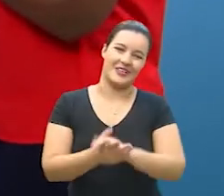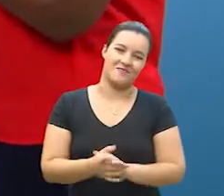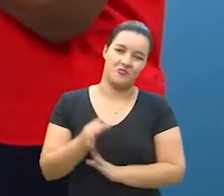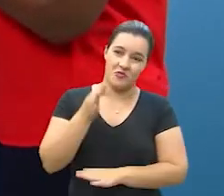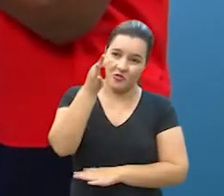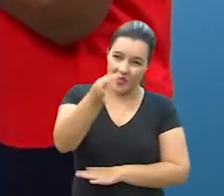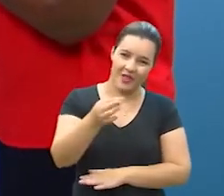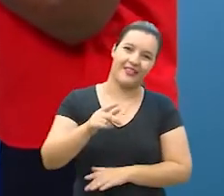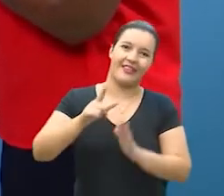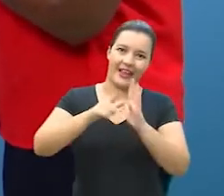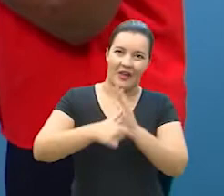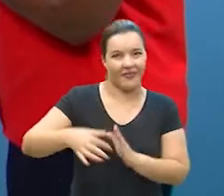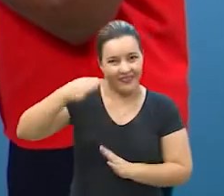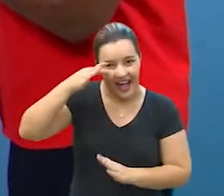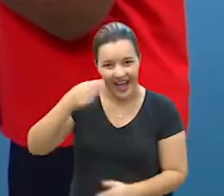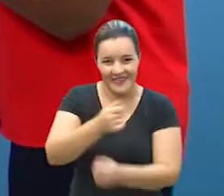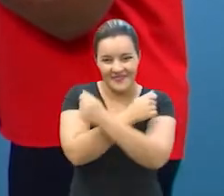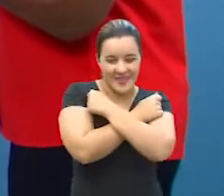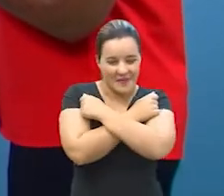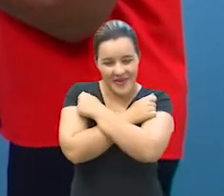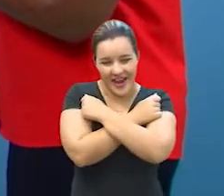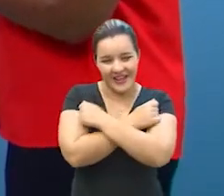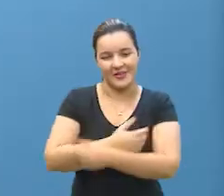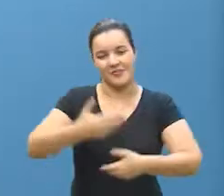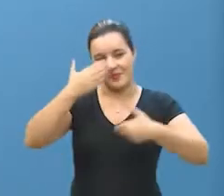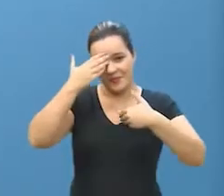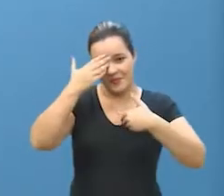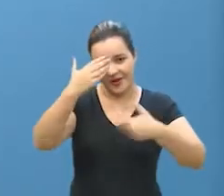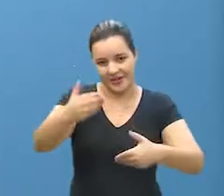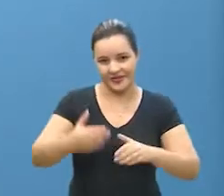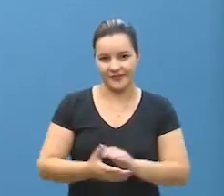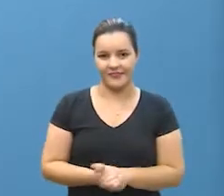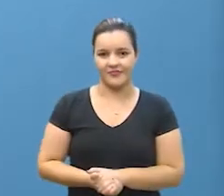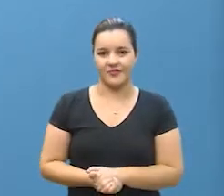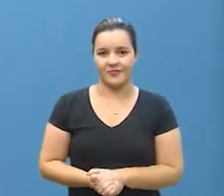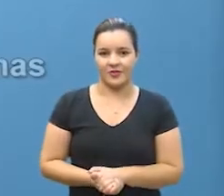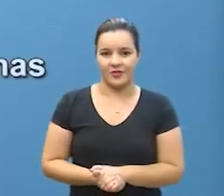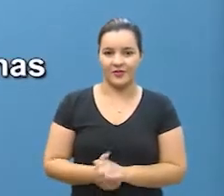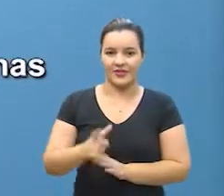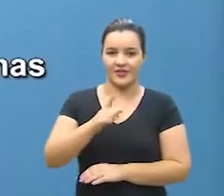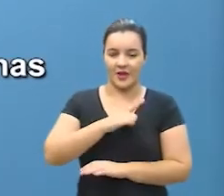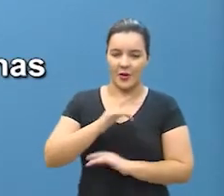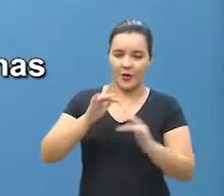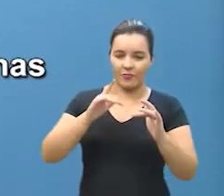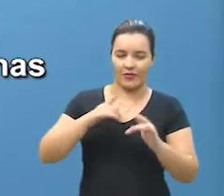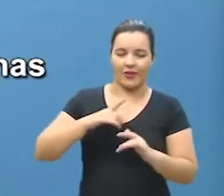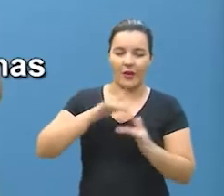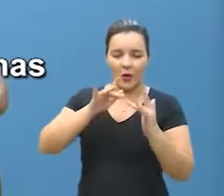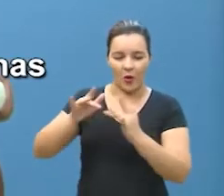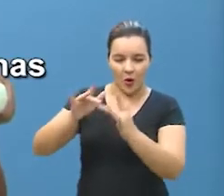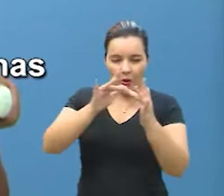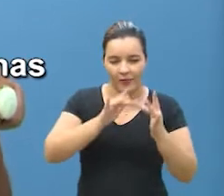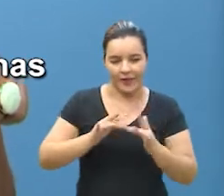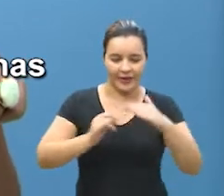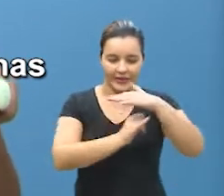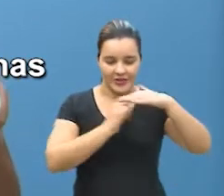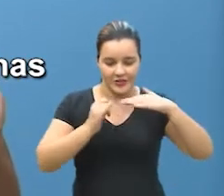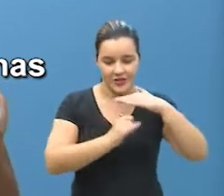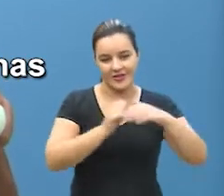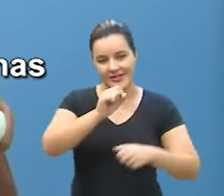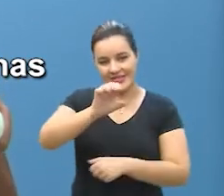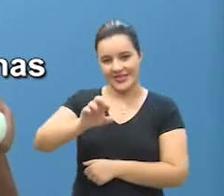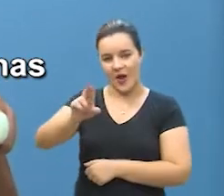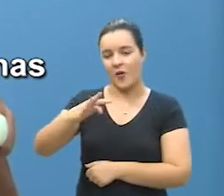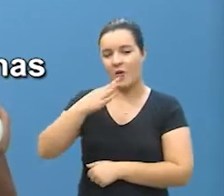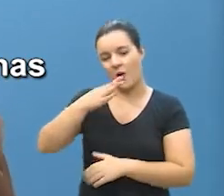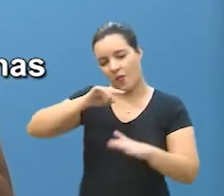aí pessoalmente abraçar, te apertar bastante. Muito obrigada, vou deixar, ó, Edilamar, todos os contatos aqui do Instituto Ser para você